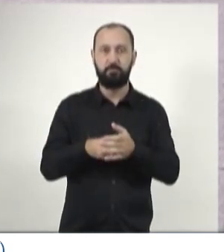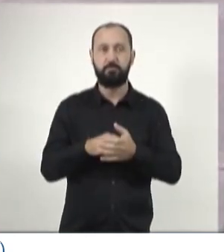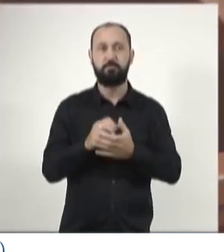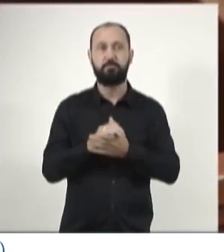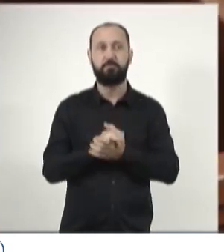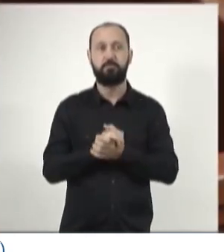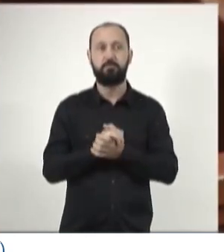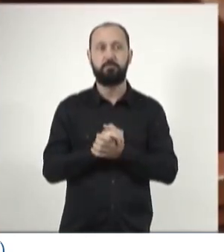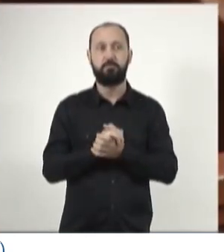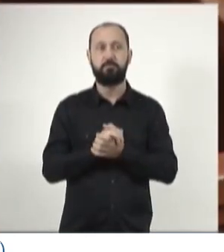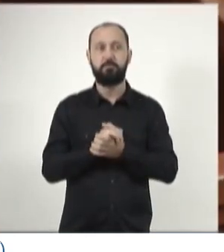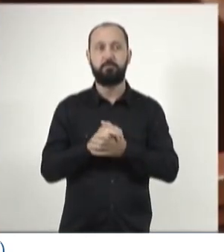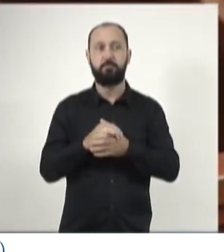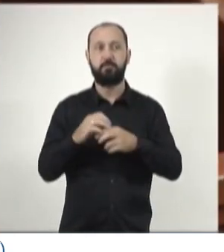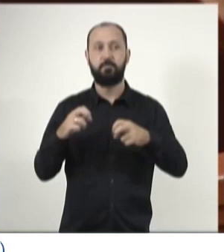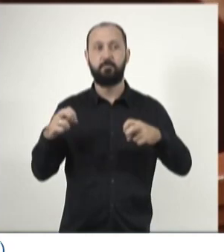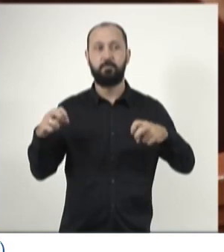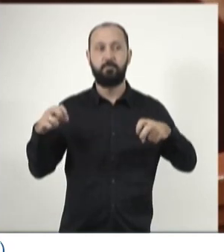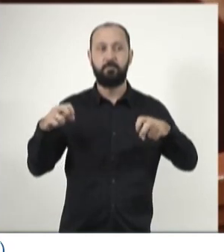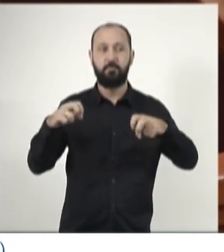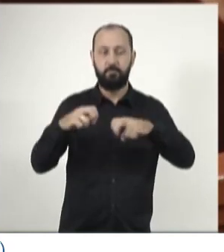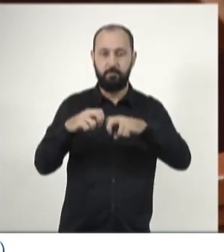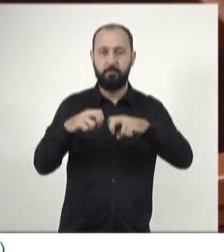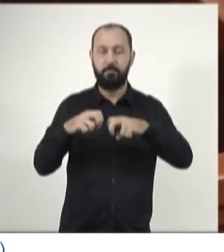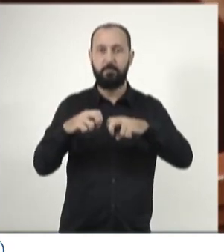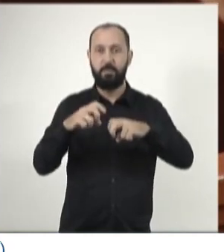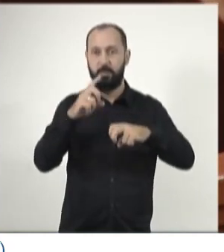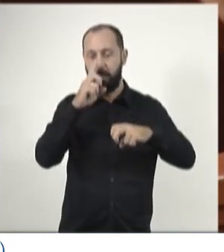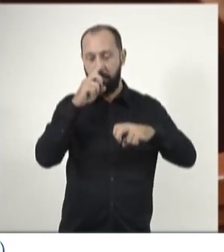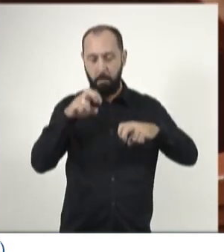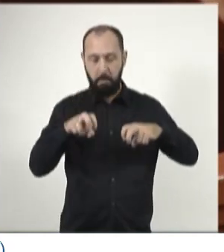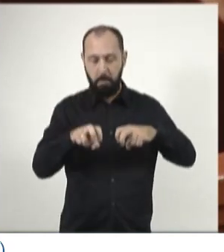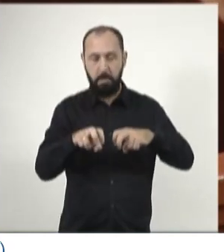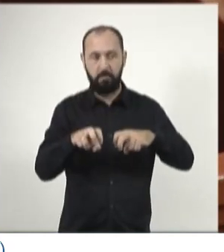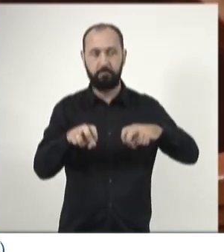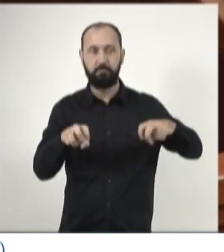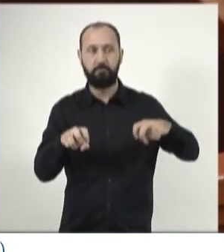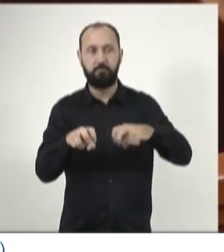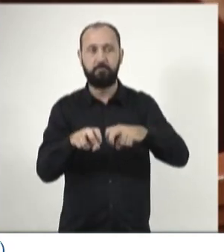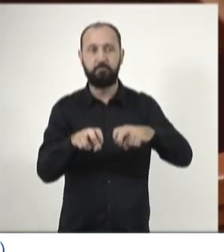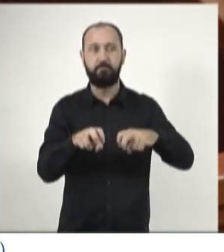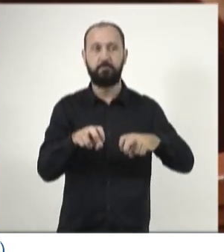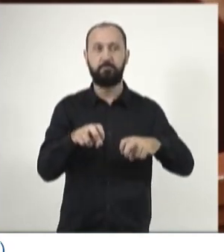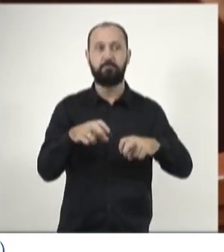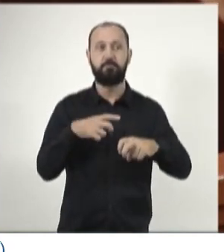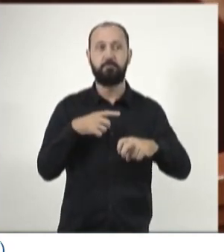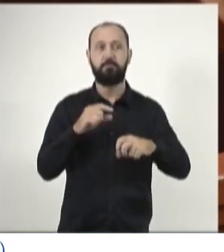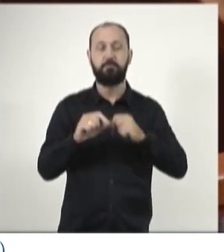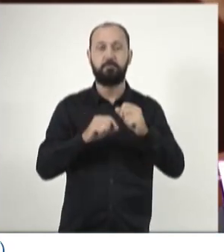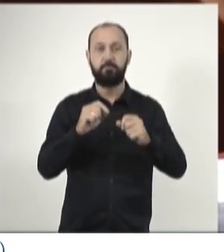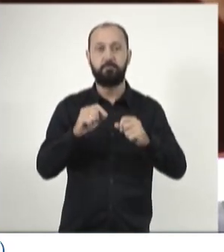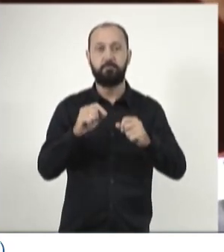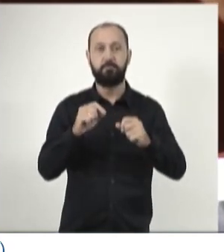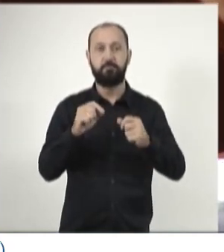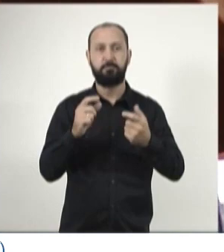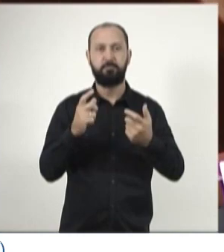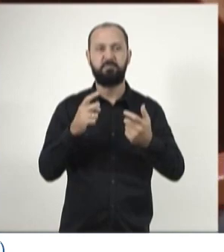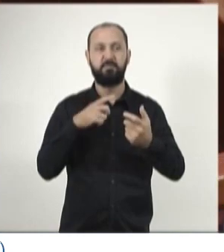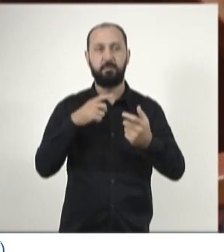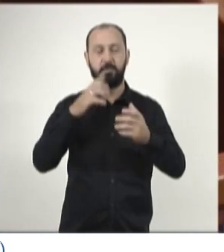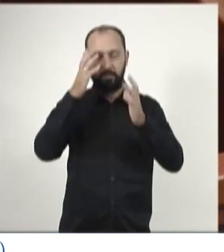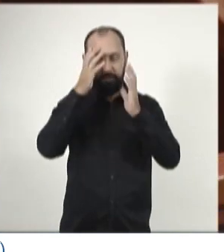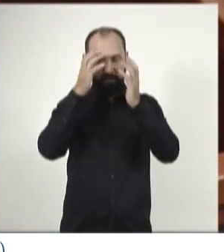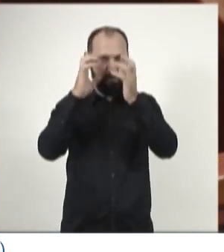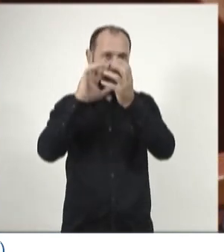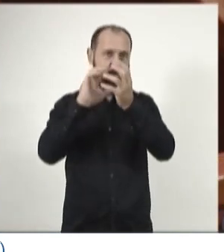Minha mãe colidiu com um carro colidiu na minha mãe e ela teve lesão axonal difusa e